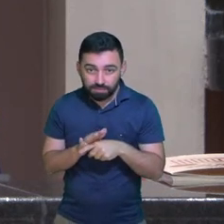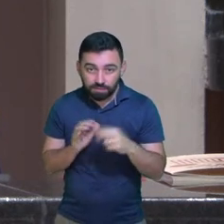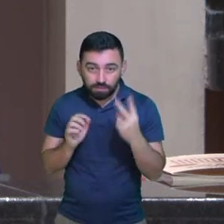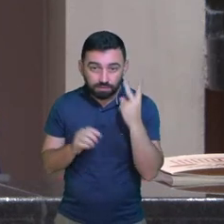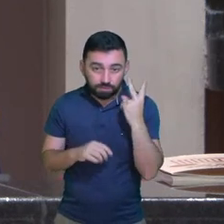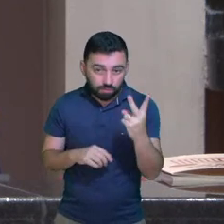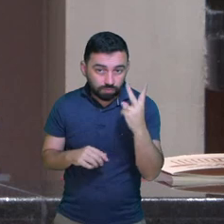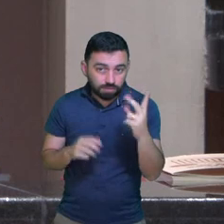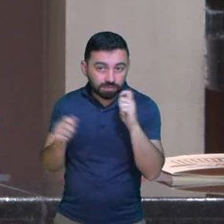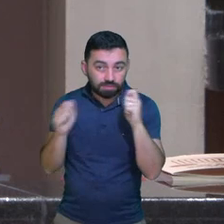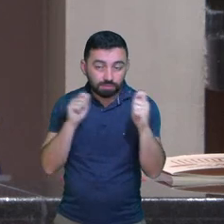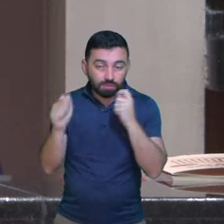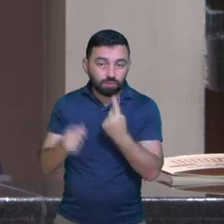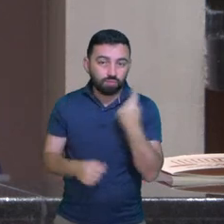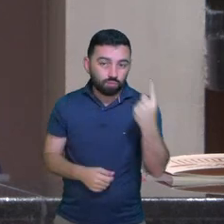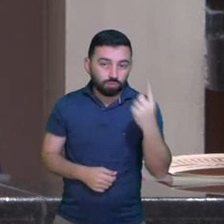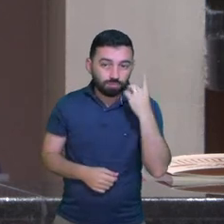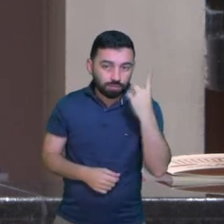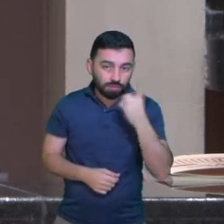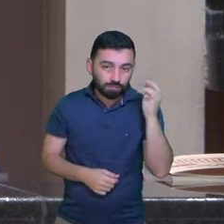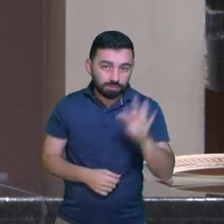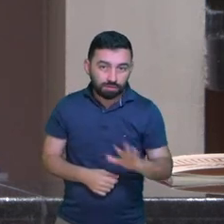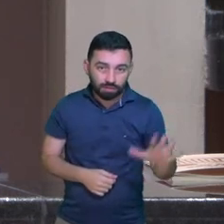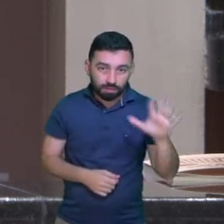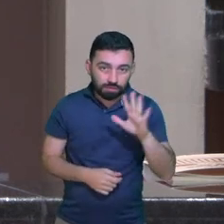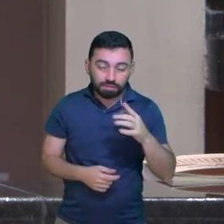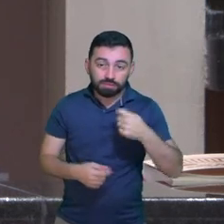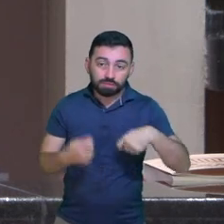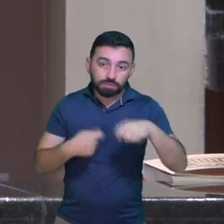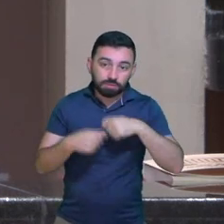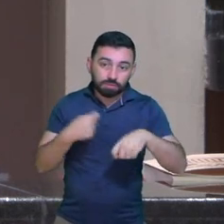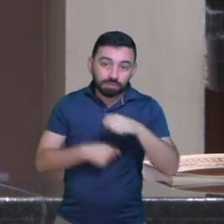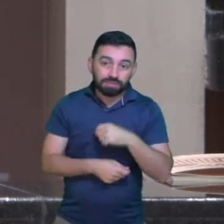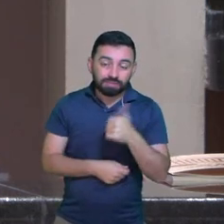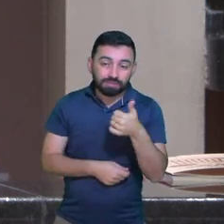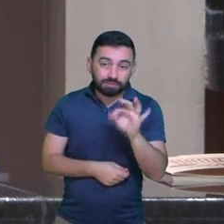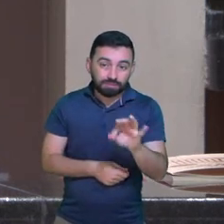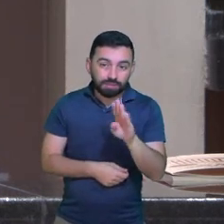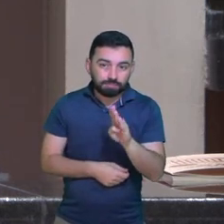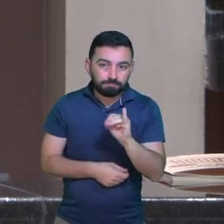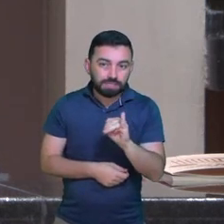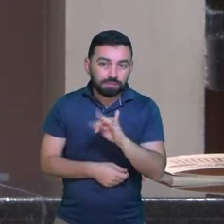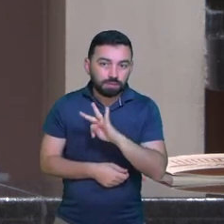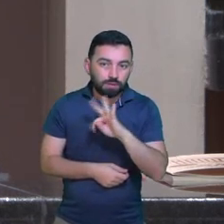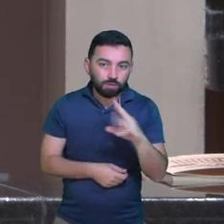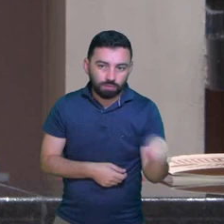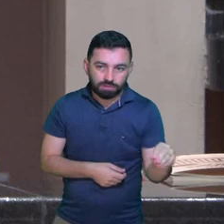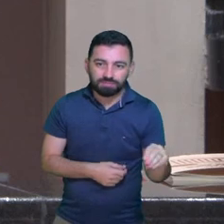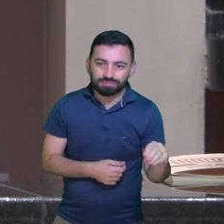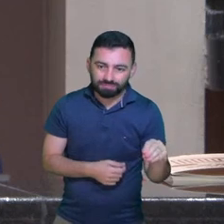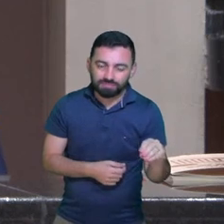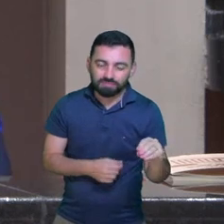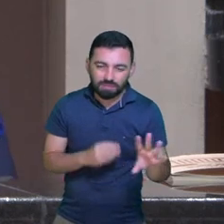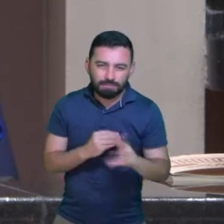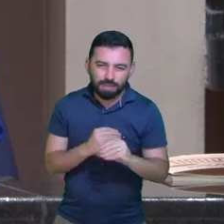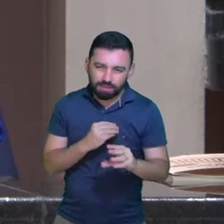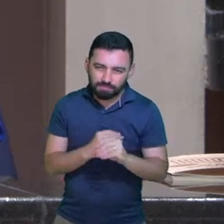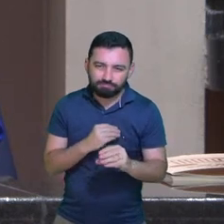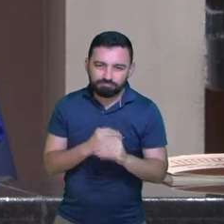assessorias de um deputado federal administram 10 bilhões em